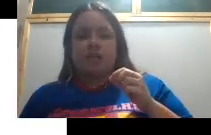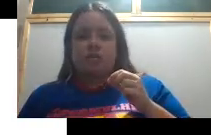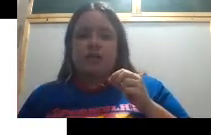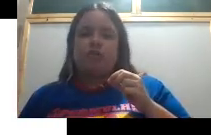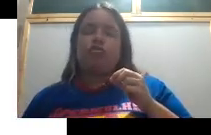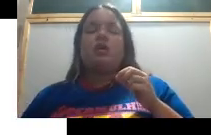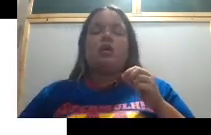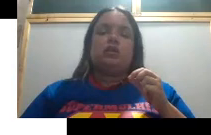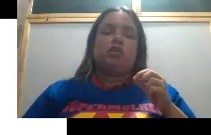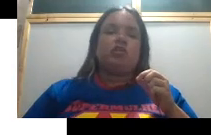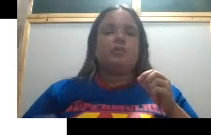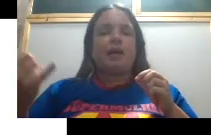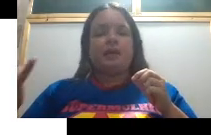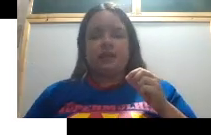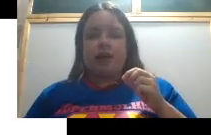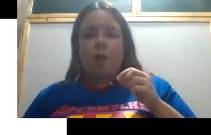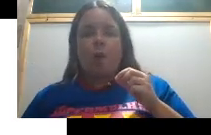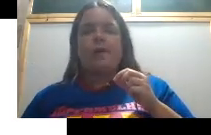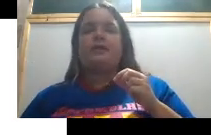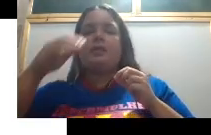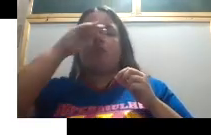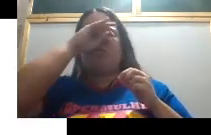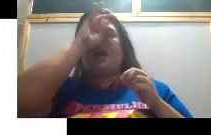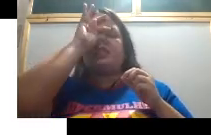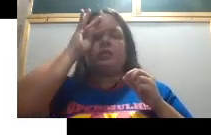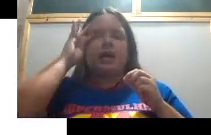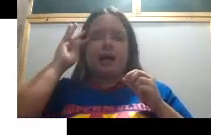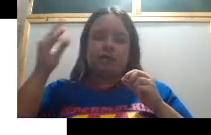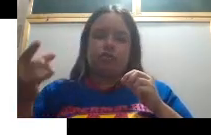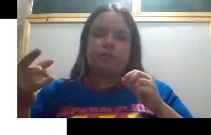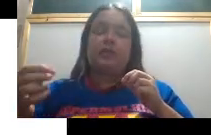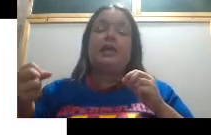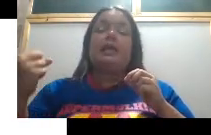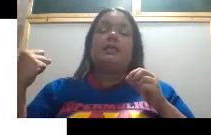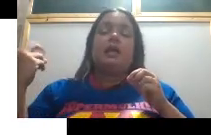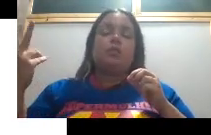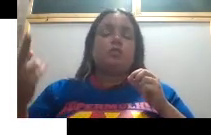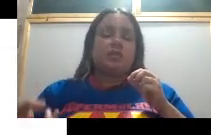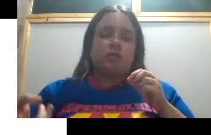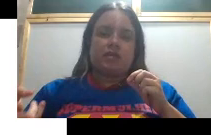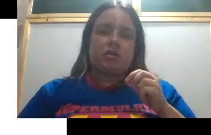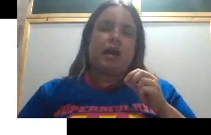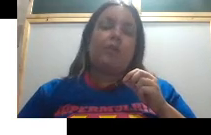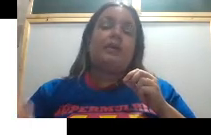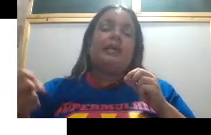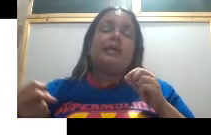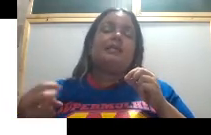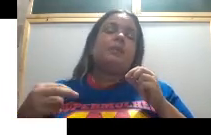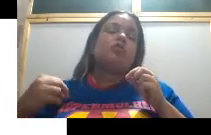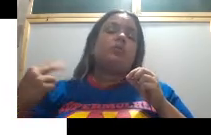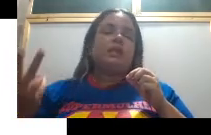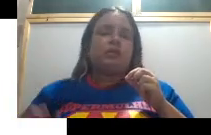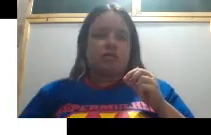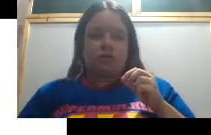dos símbolos nacionais nós temos a bandeira temos no brasão de armas temos o celular cional